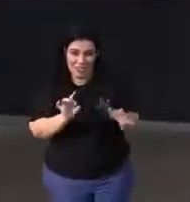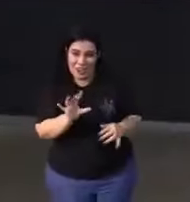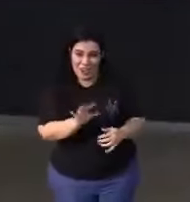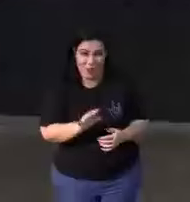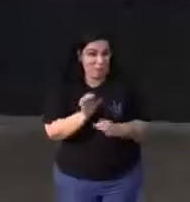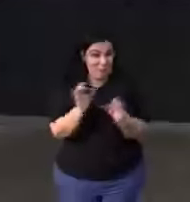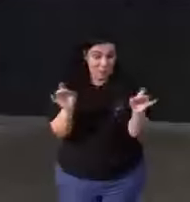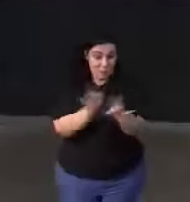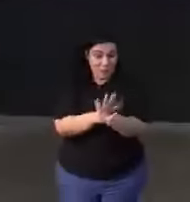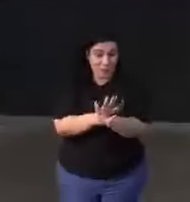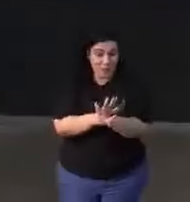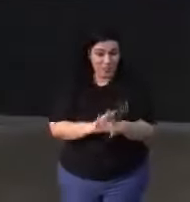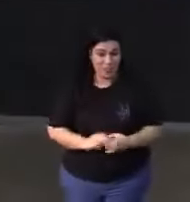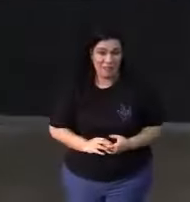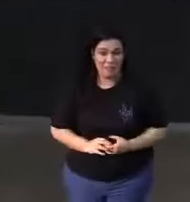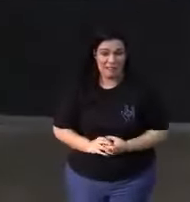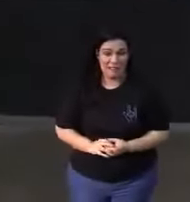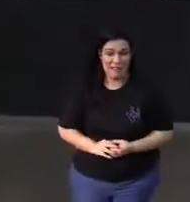Pronto.